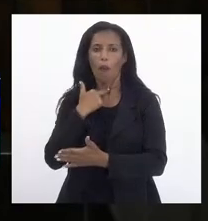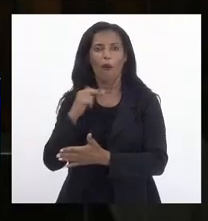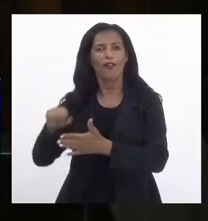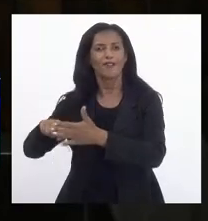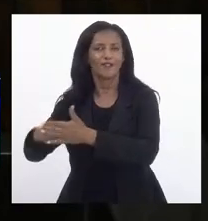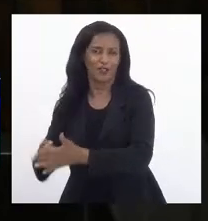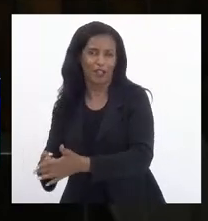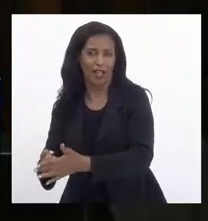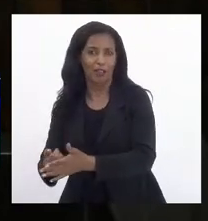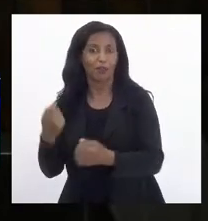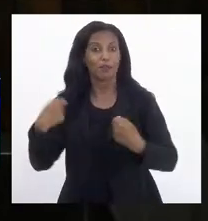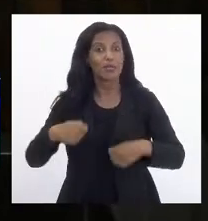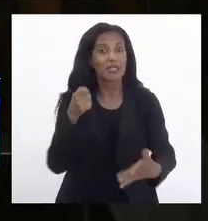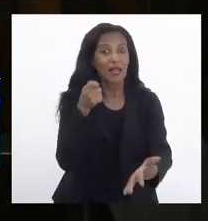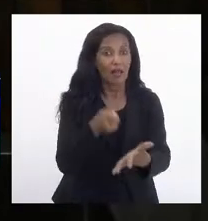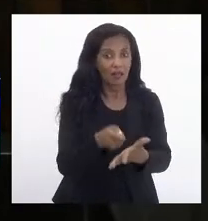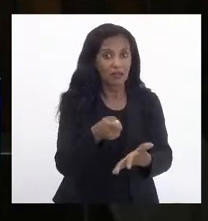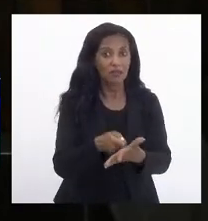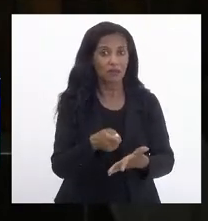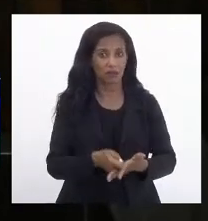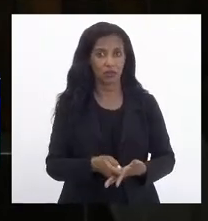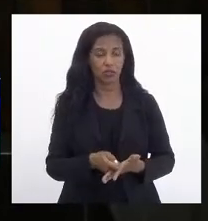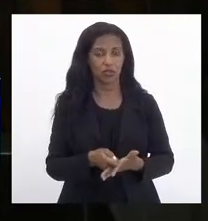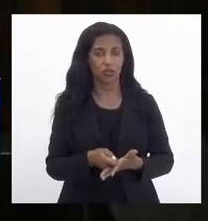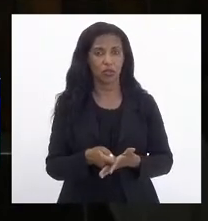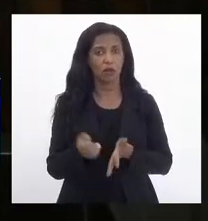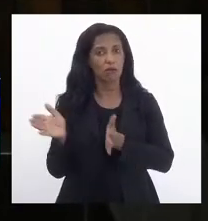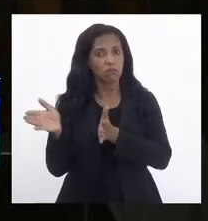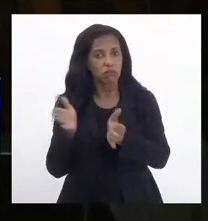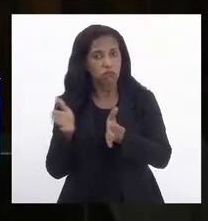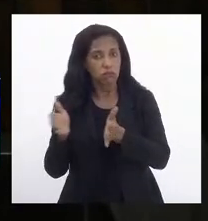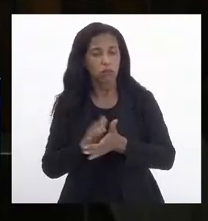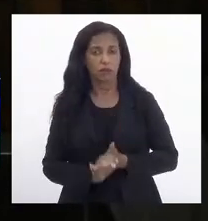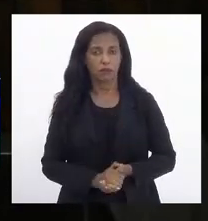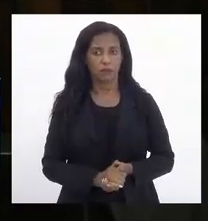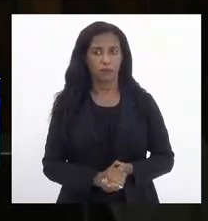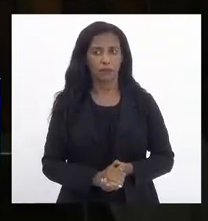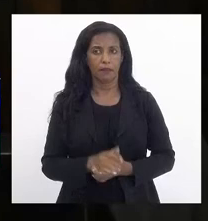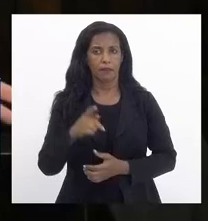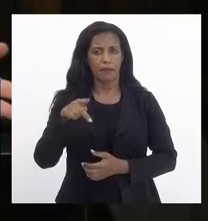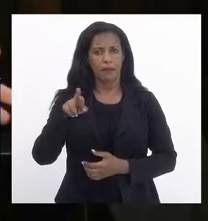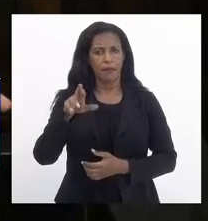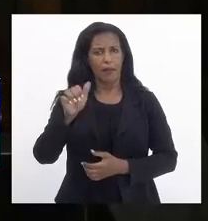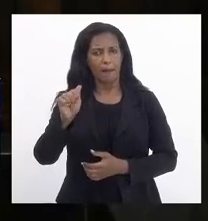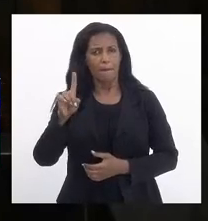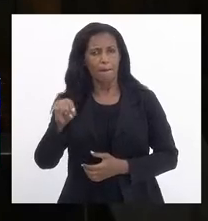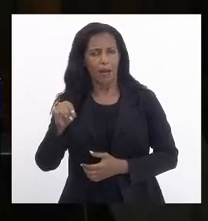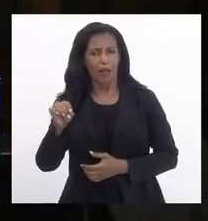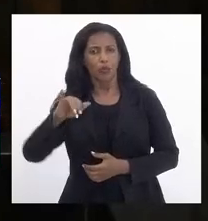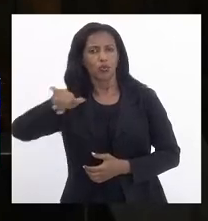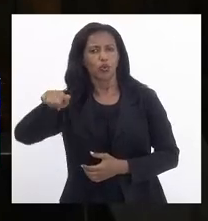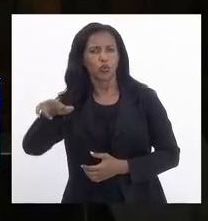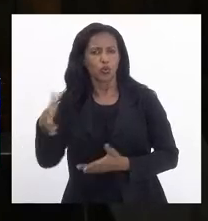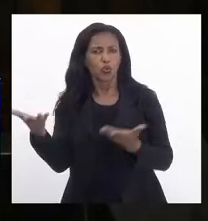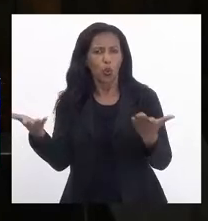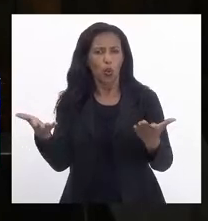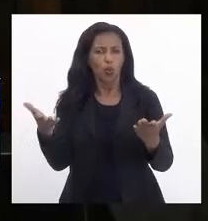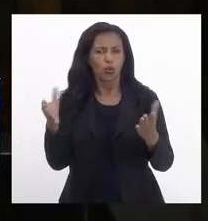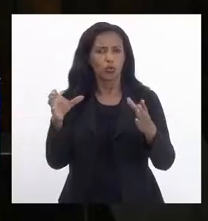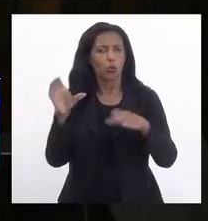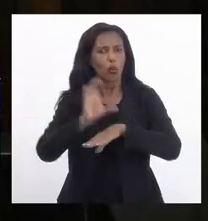fechado. Tem que se garantir o funcionamento. O caso da Prado Júnior, que veio aqui hoje, é evidente. É um